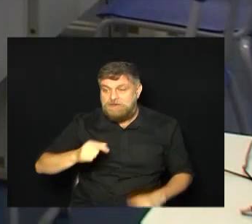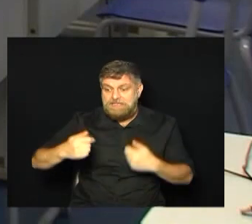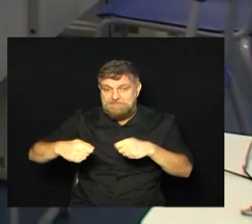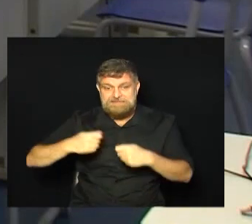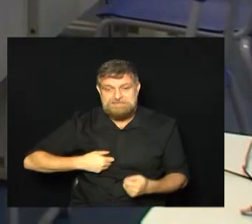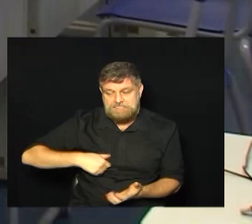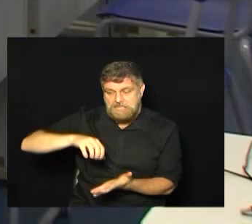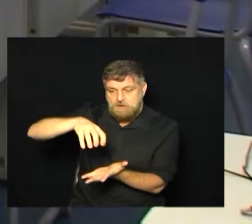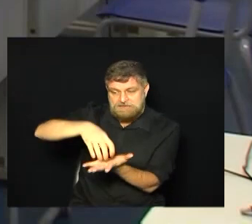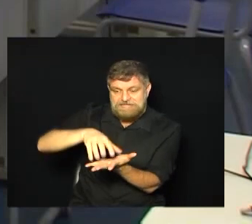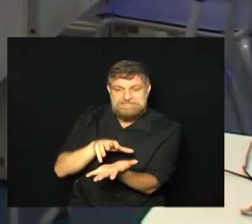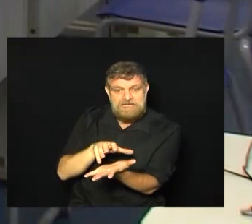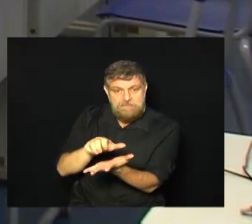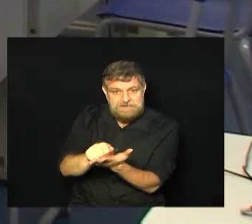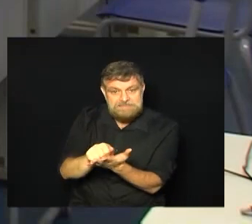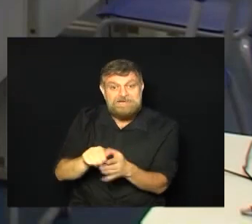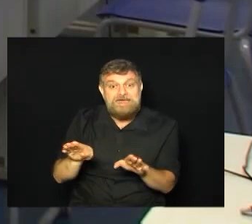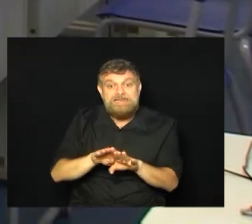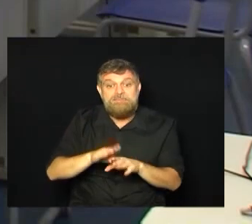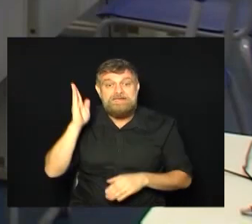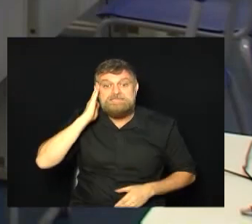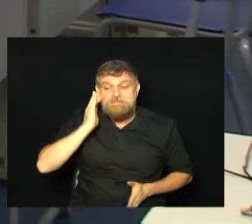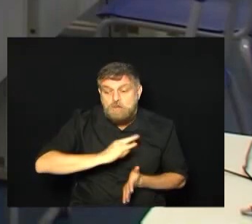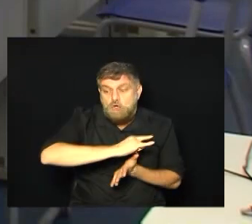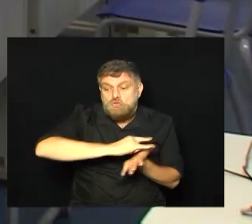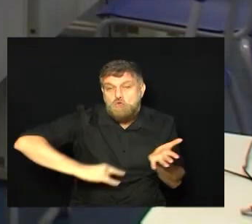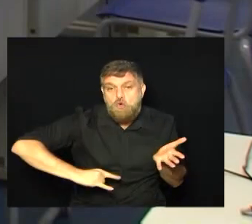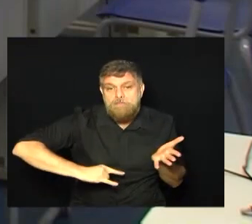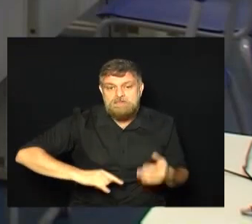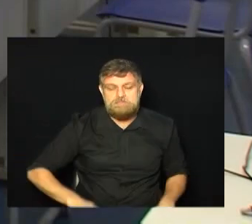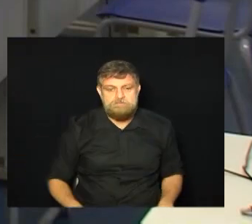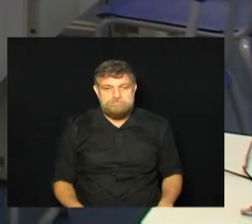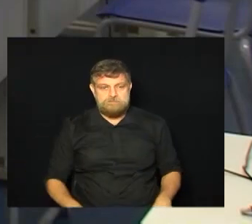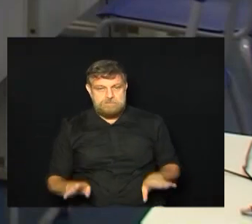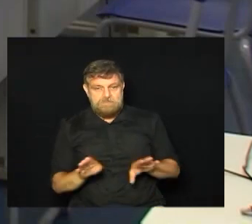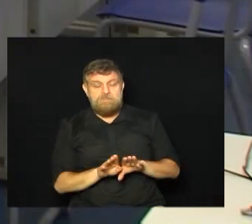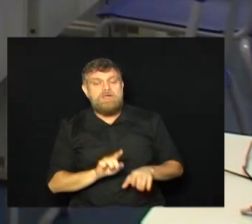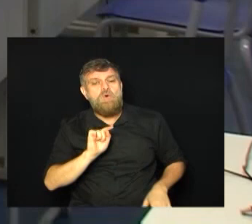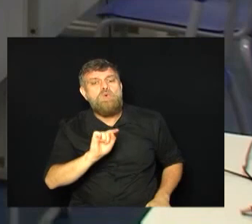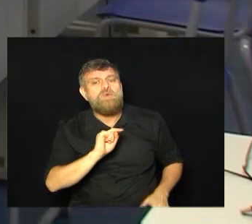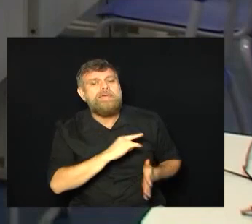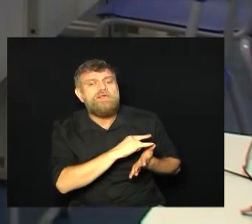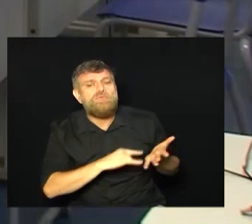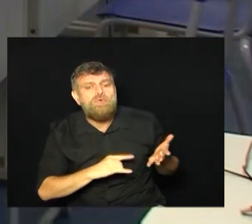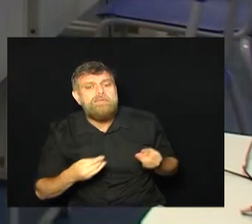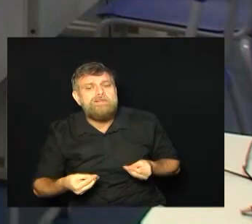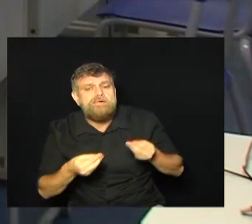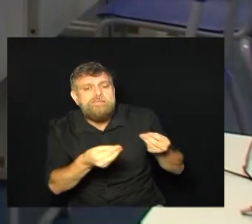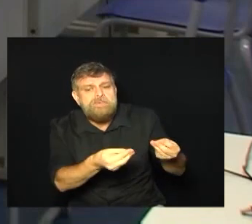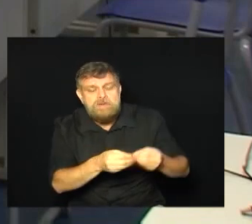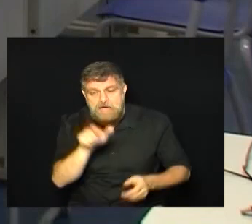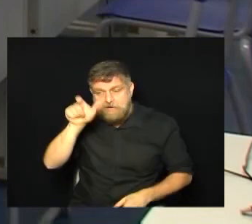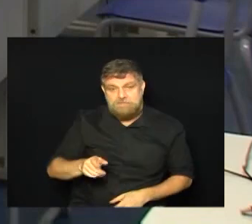que estão fazendo matrícula e os documentos. Bom, confirma pra gente então os documentos para o pessoal trazer. O